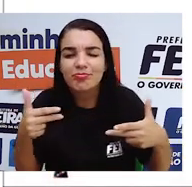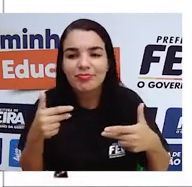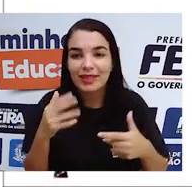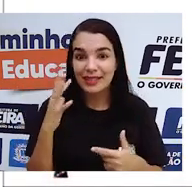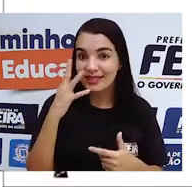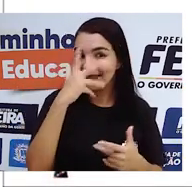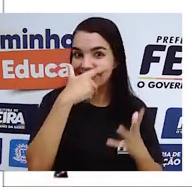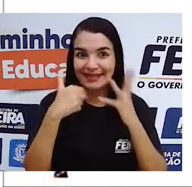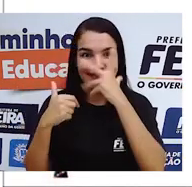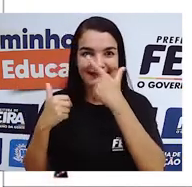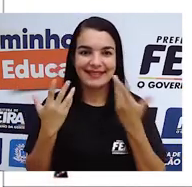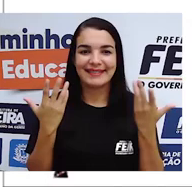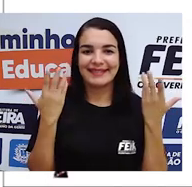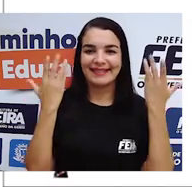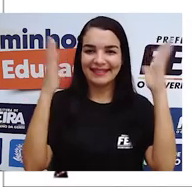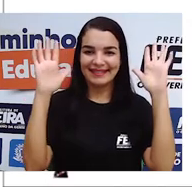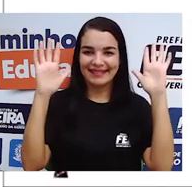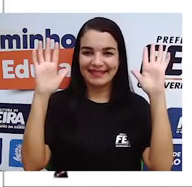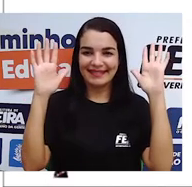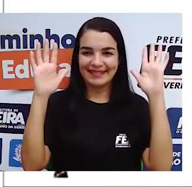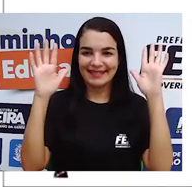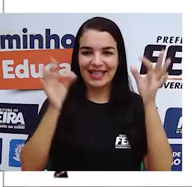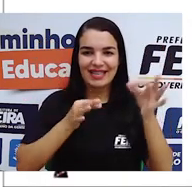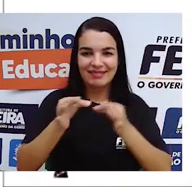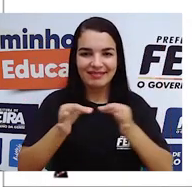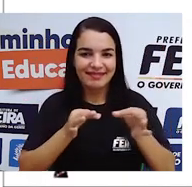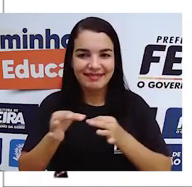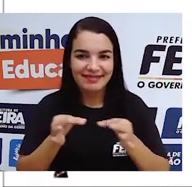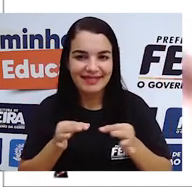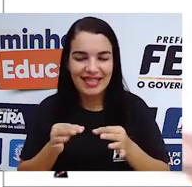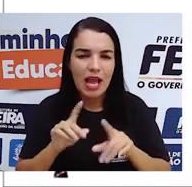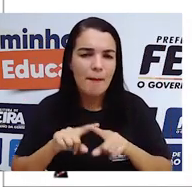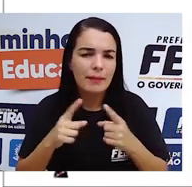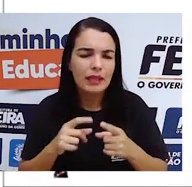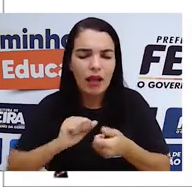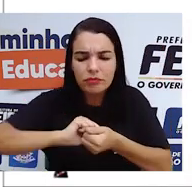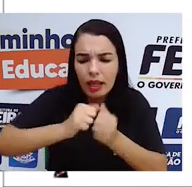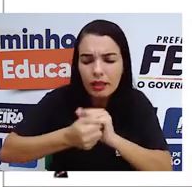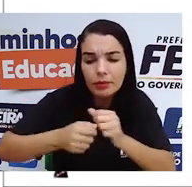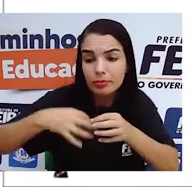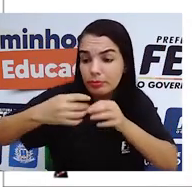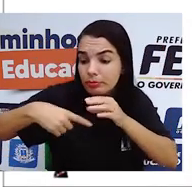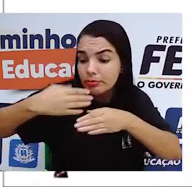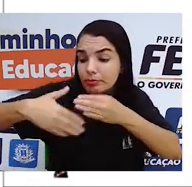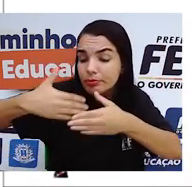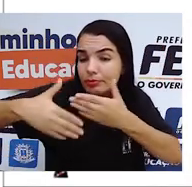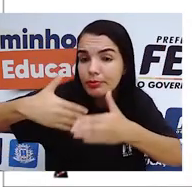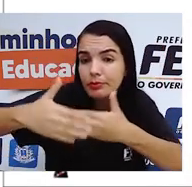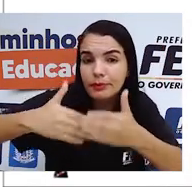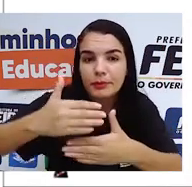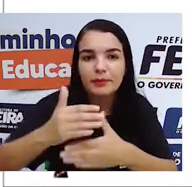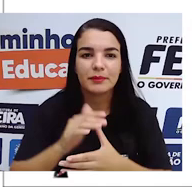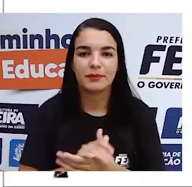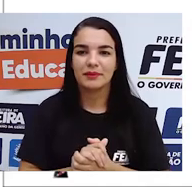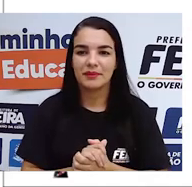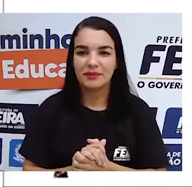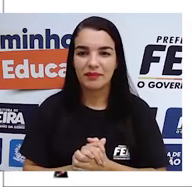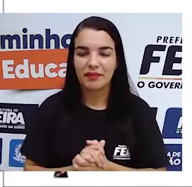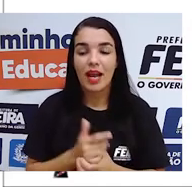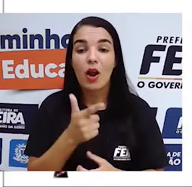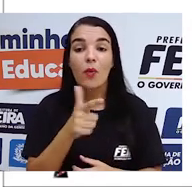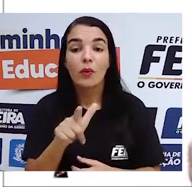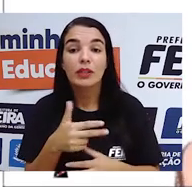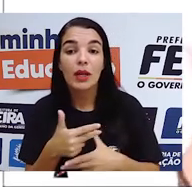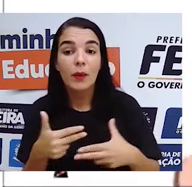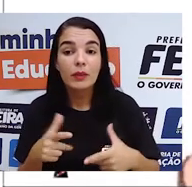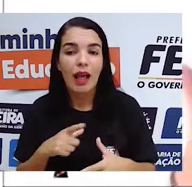período. Mas as coisas vão mudando, vão se adaptando e a gente tem as bandeiras coloridas de várias cores também. Outra coisa que